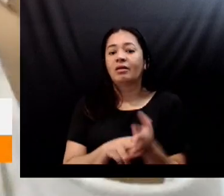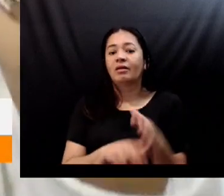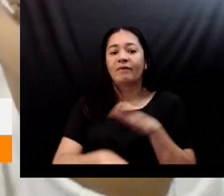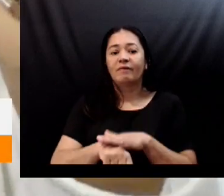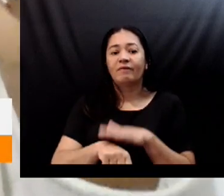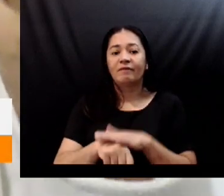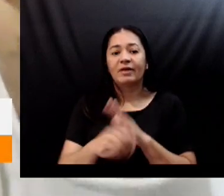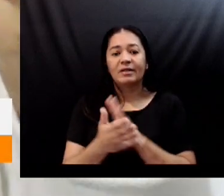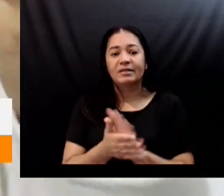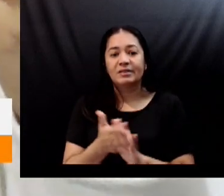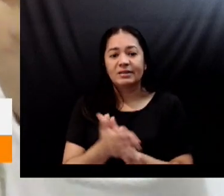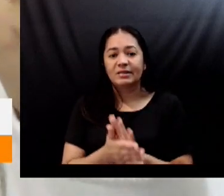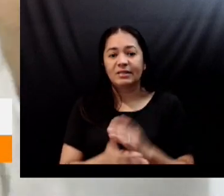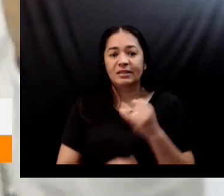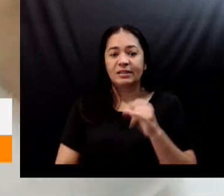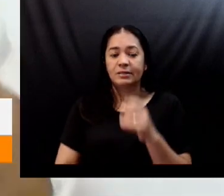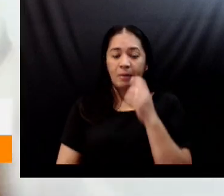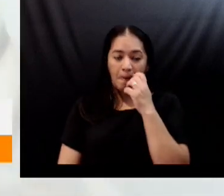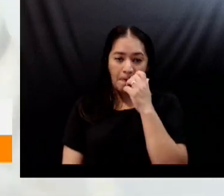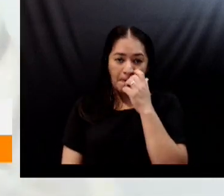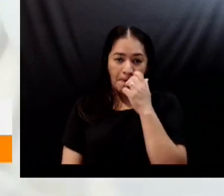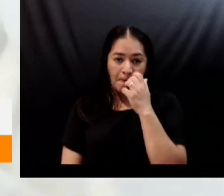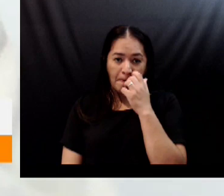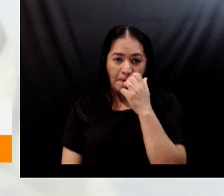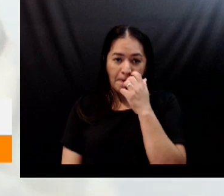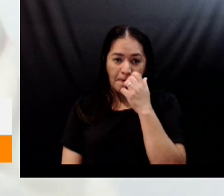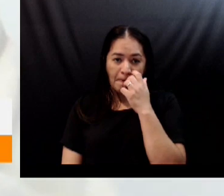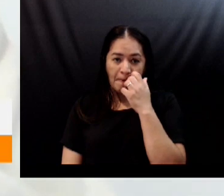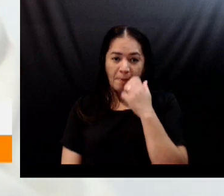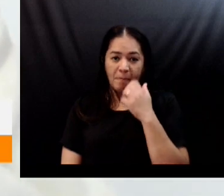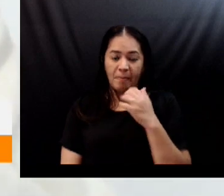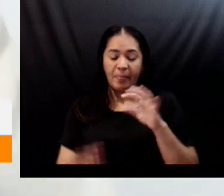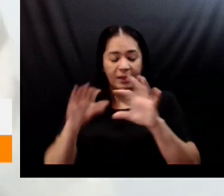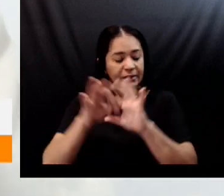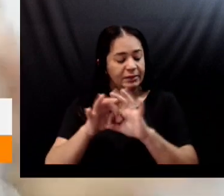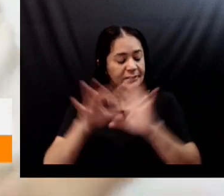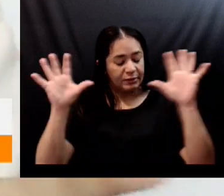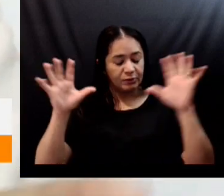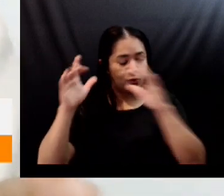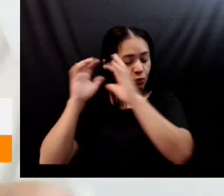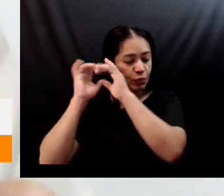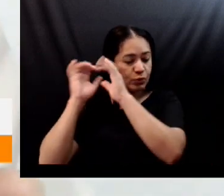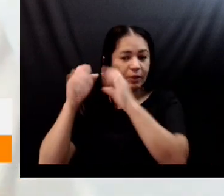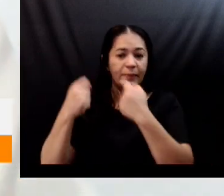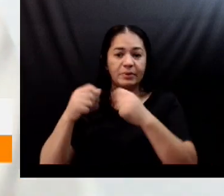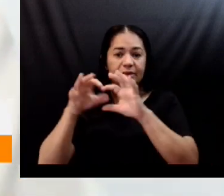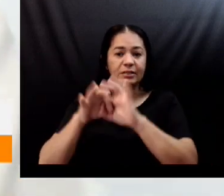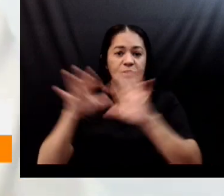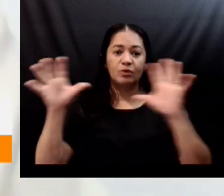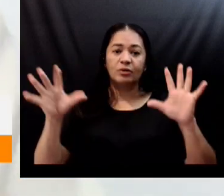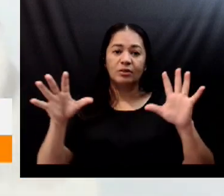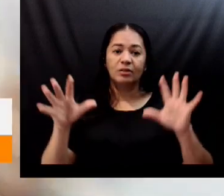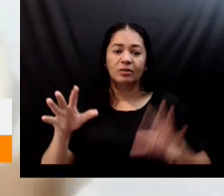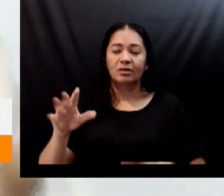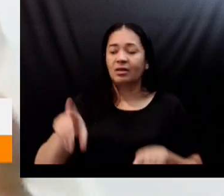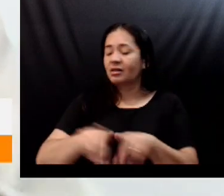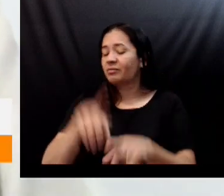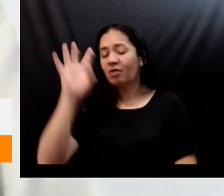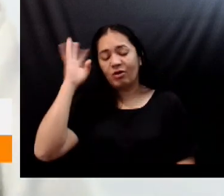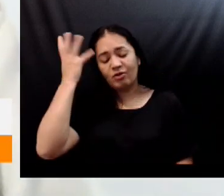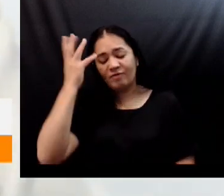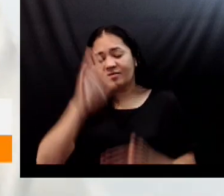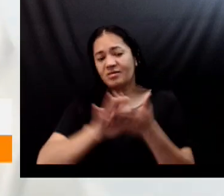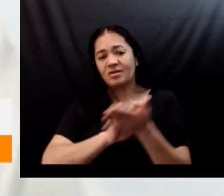não entrar no estado ali de desconectar o seu cérebro das suas metas, também não resolveu nada. Ouvir música